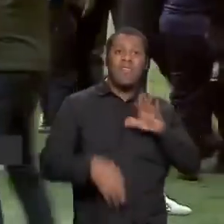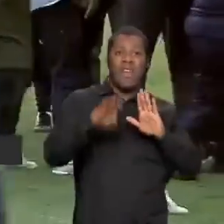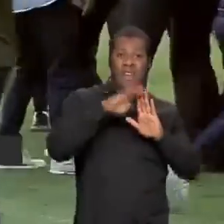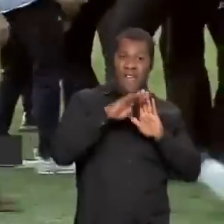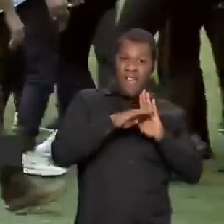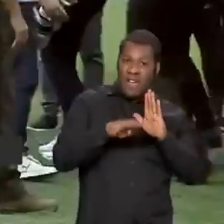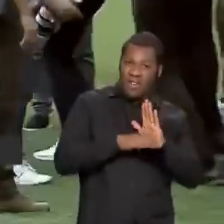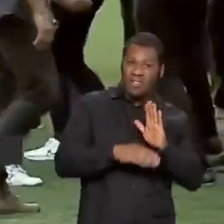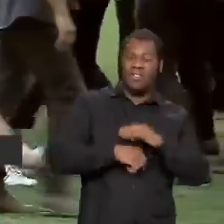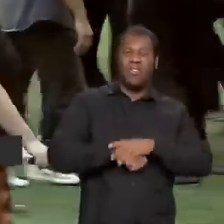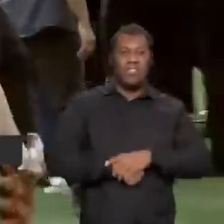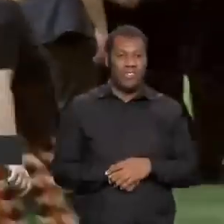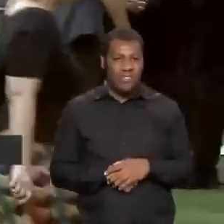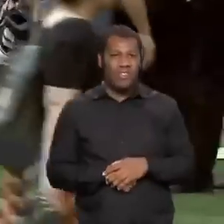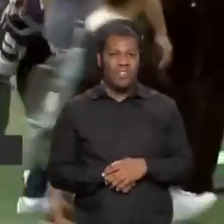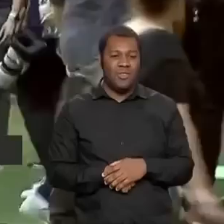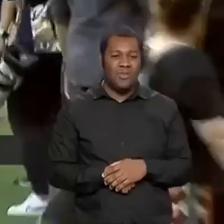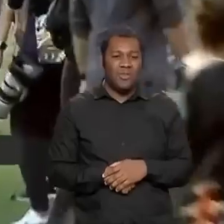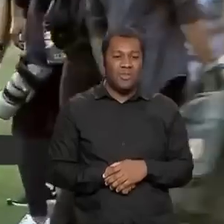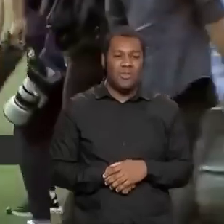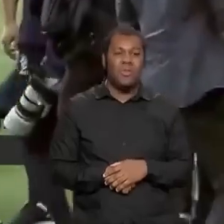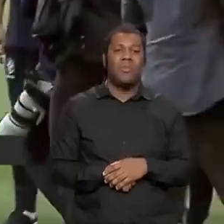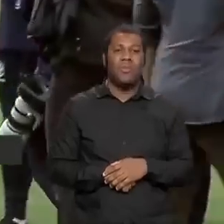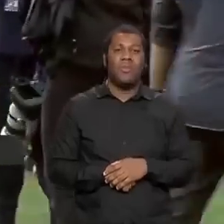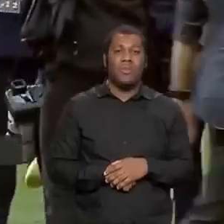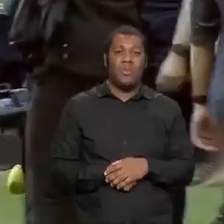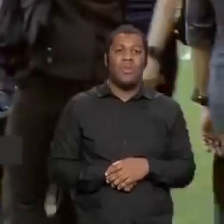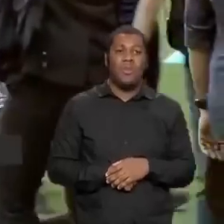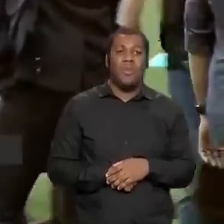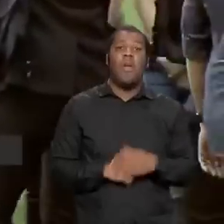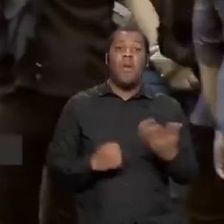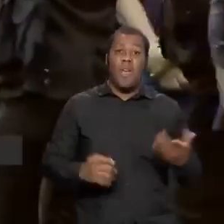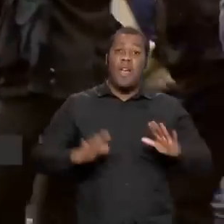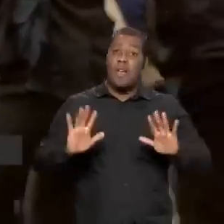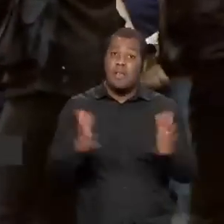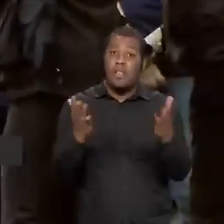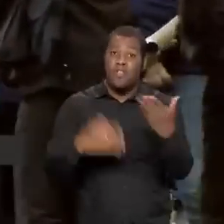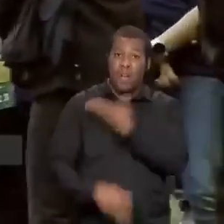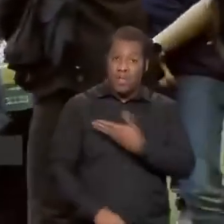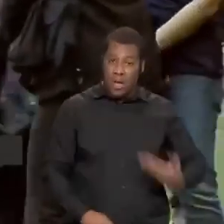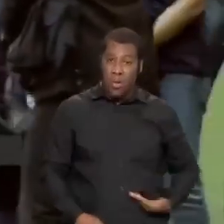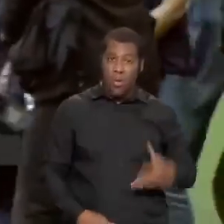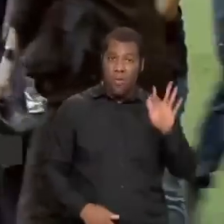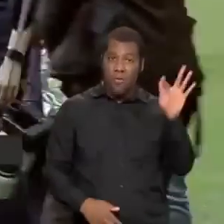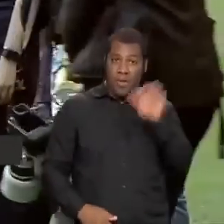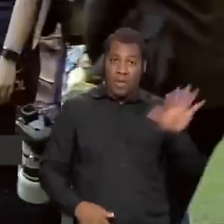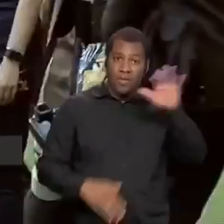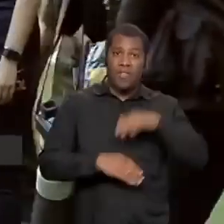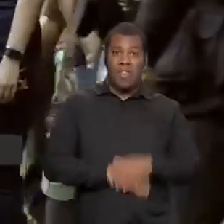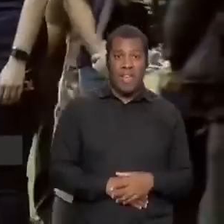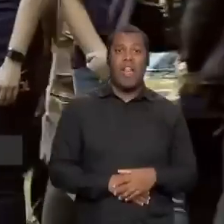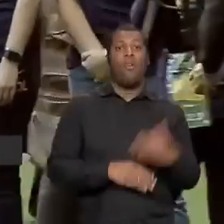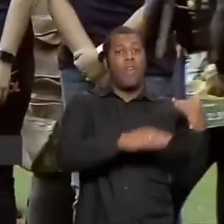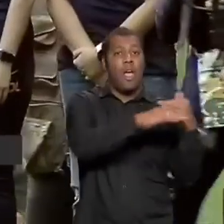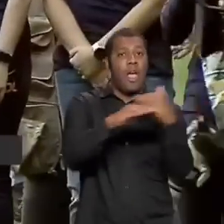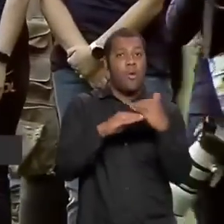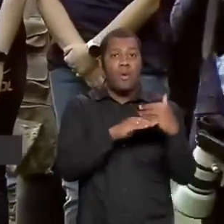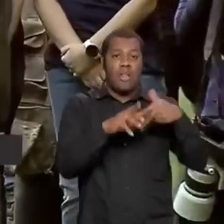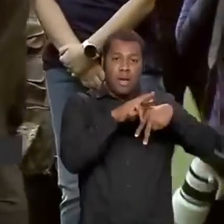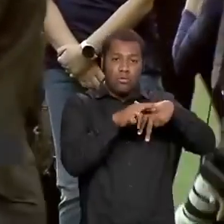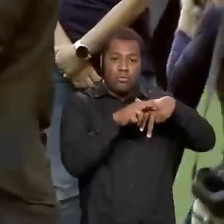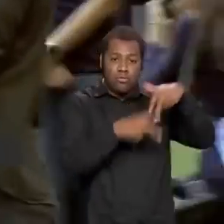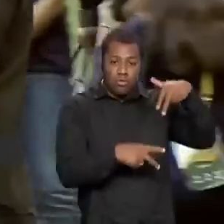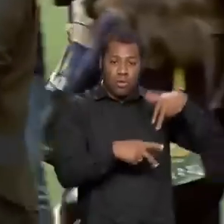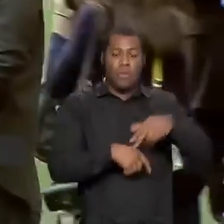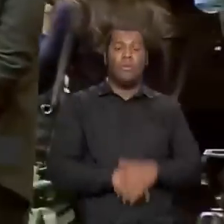transversal que vai ao encontro dos princípios do governo federal, entre eles a equidade de gênero,